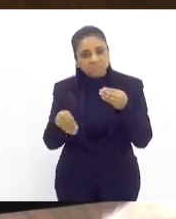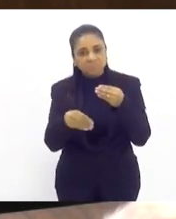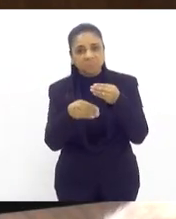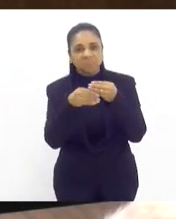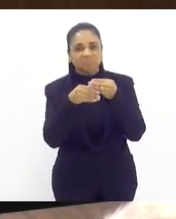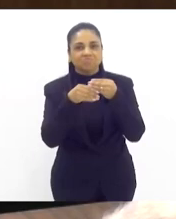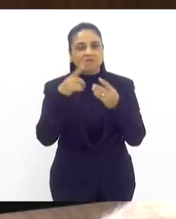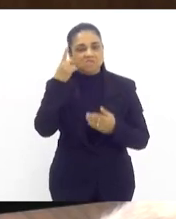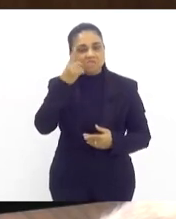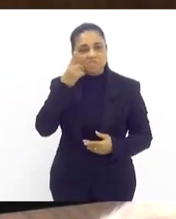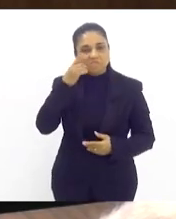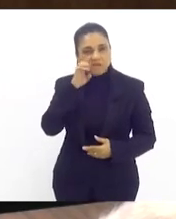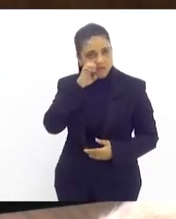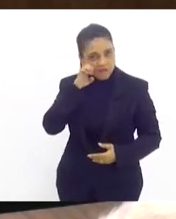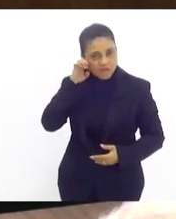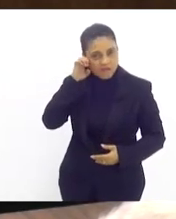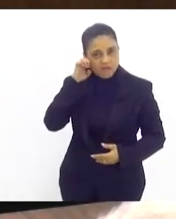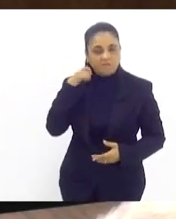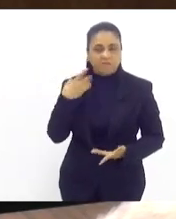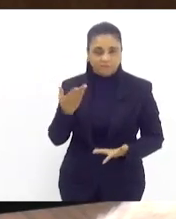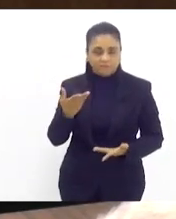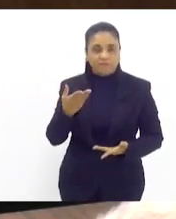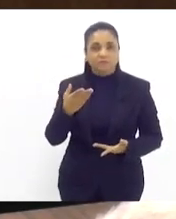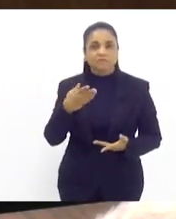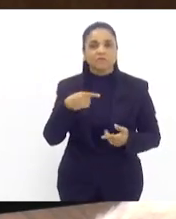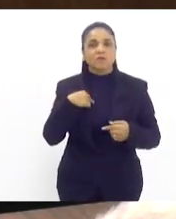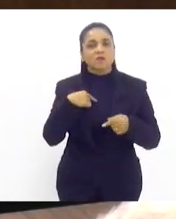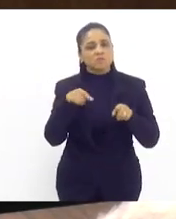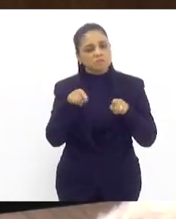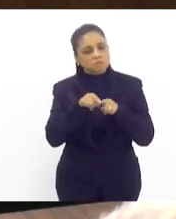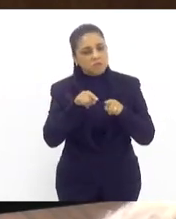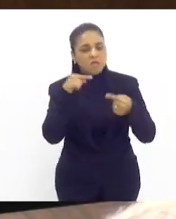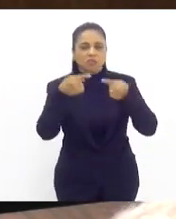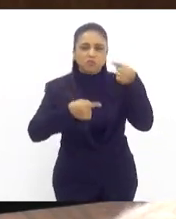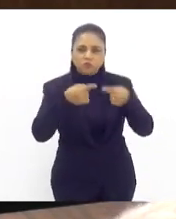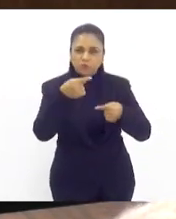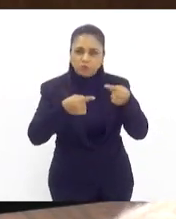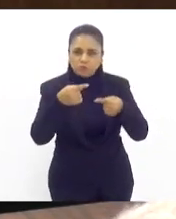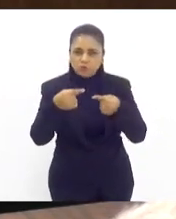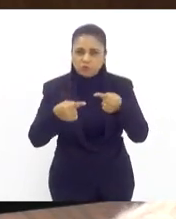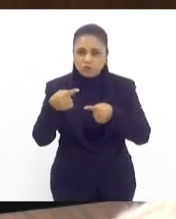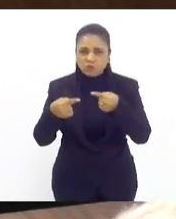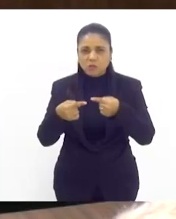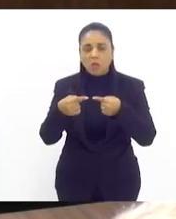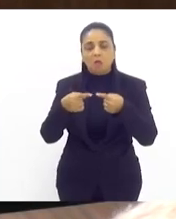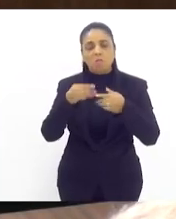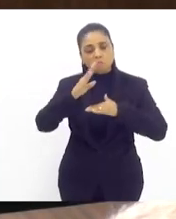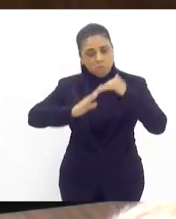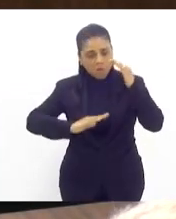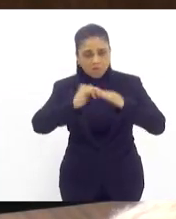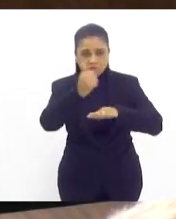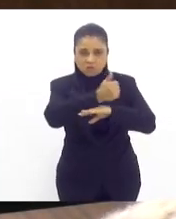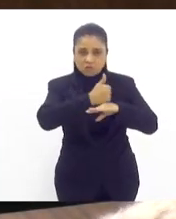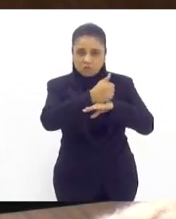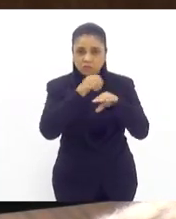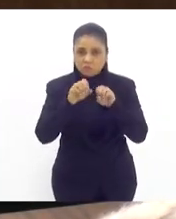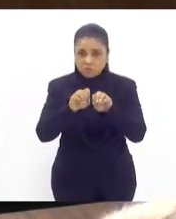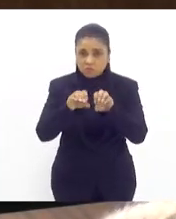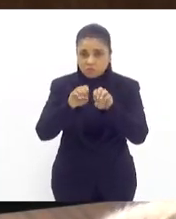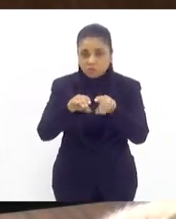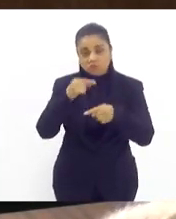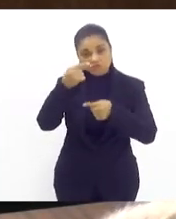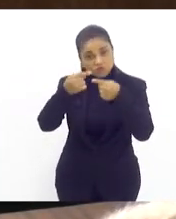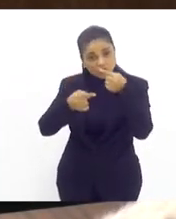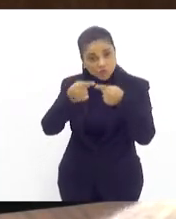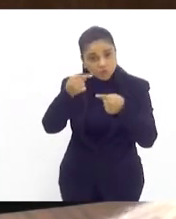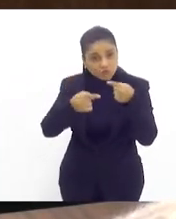a fala da deputada Élica justamente no intuito de que a nossa discussão que envolvam os profissionais de educação discussões